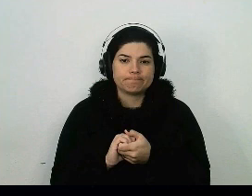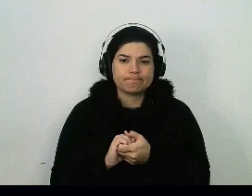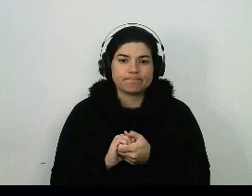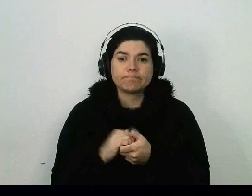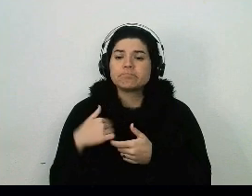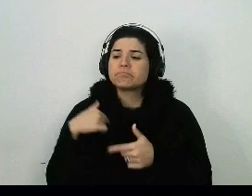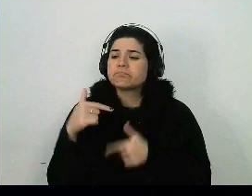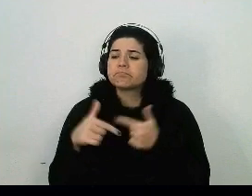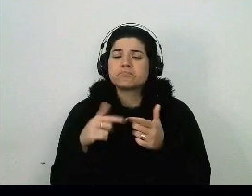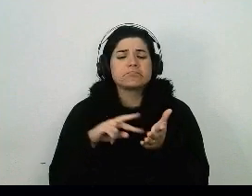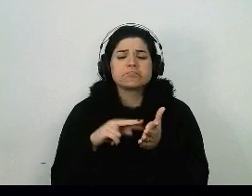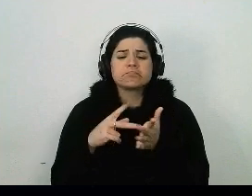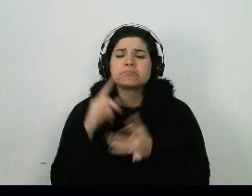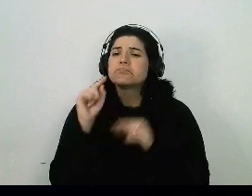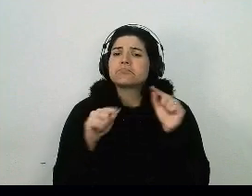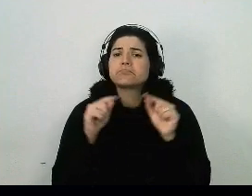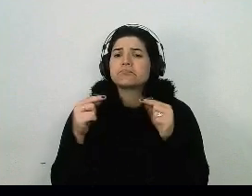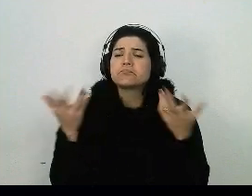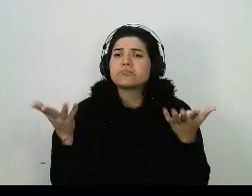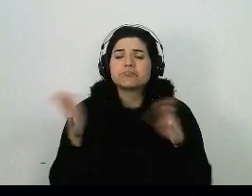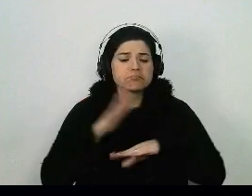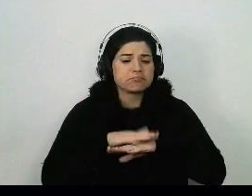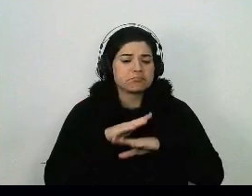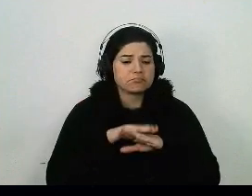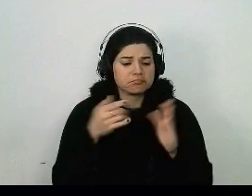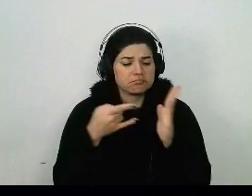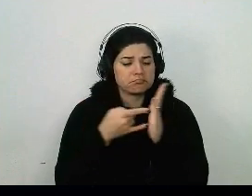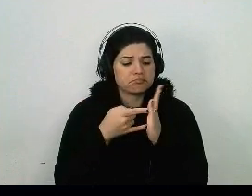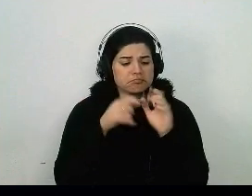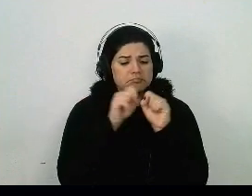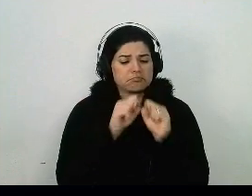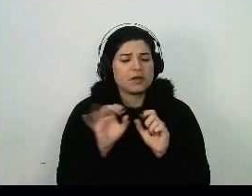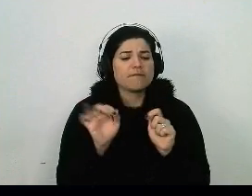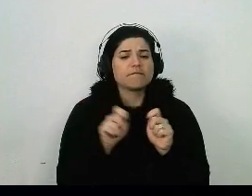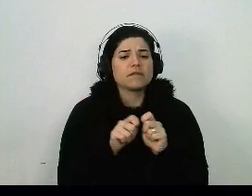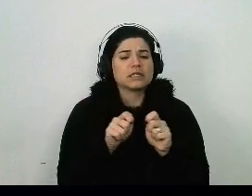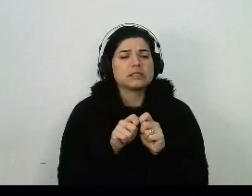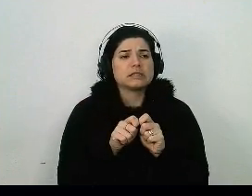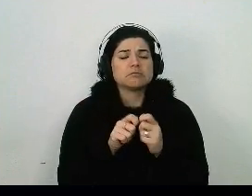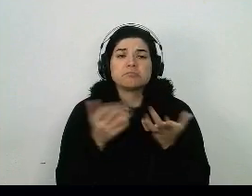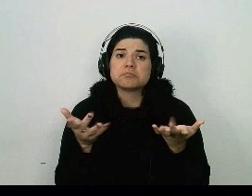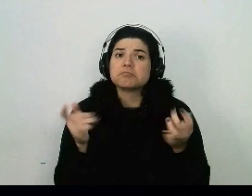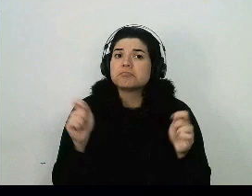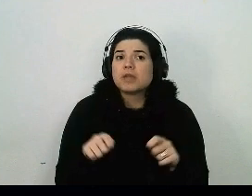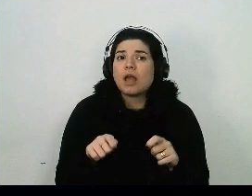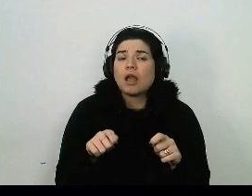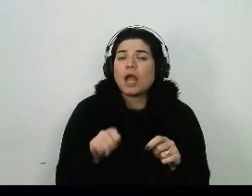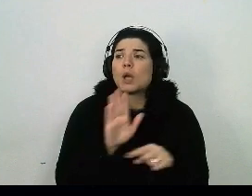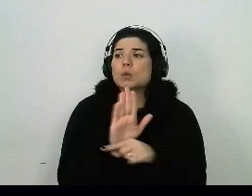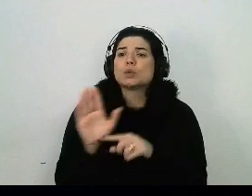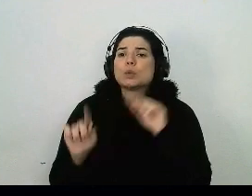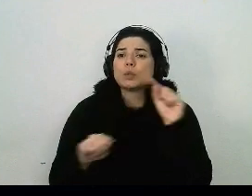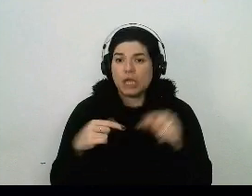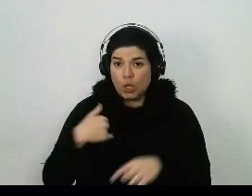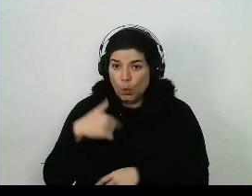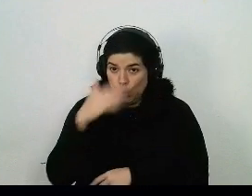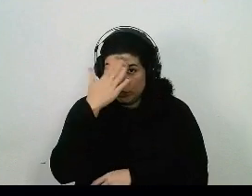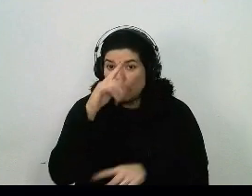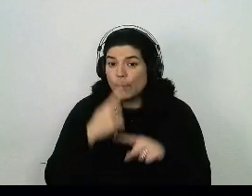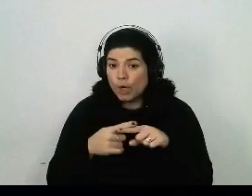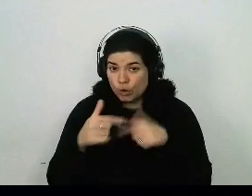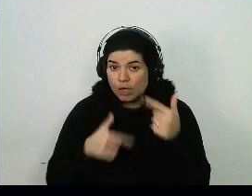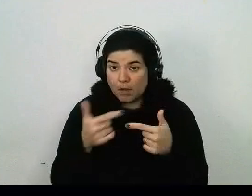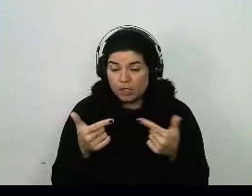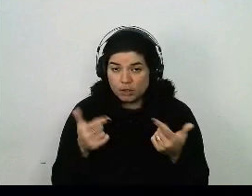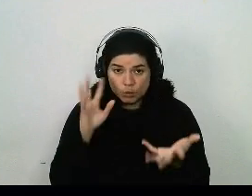aquilo que eu tô desenvolvendo aquele sistema que eu faço Que diferença que isso faz eu entendo por que que estou desenvolvendo aquilo e qual é